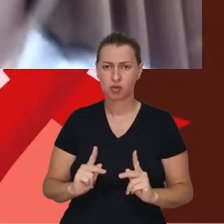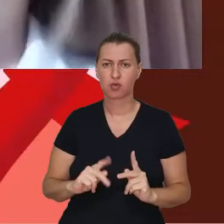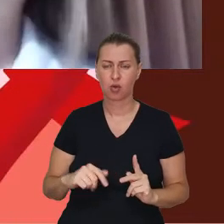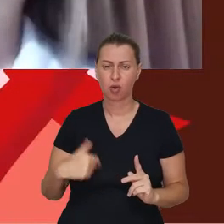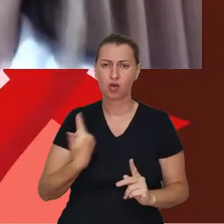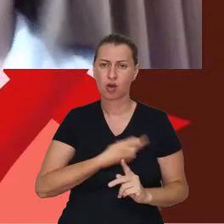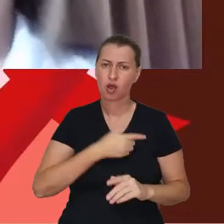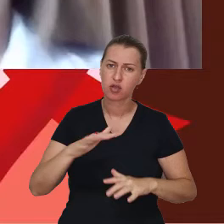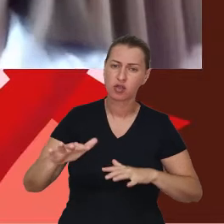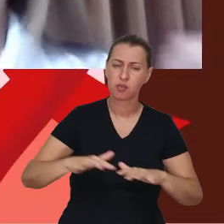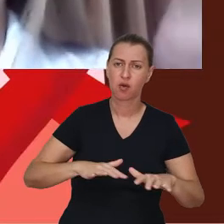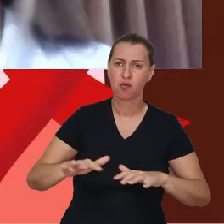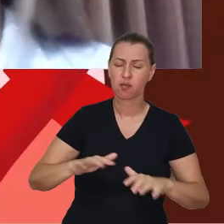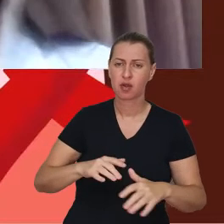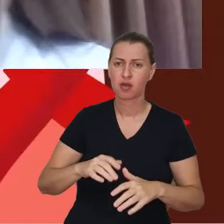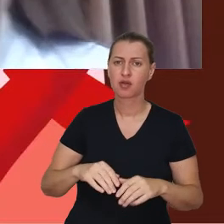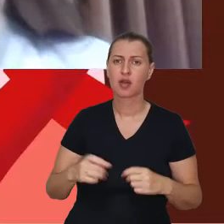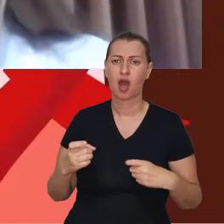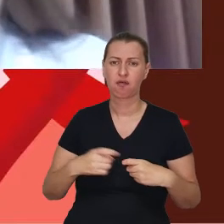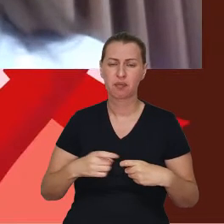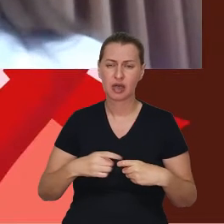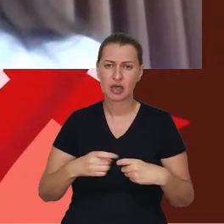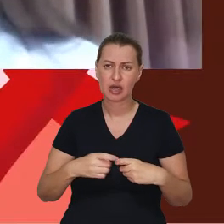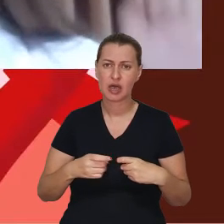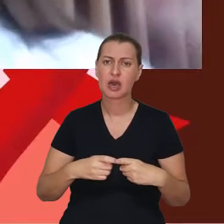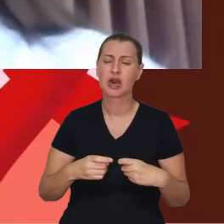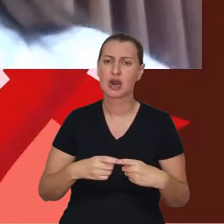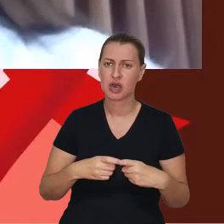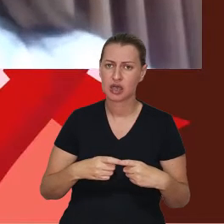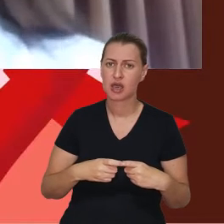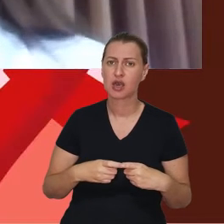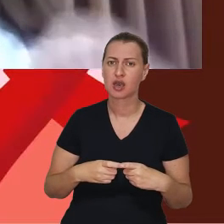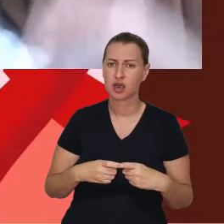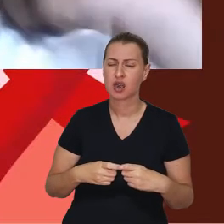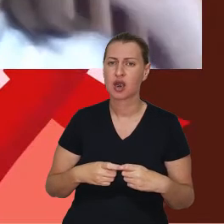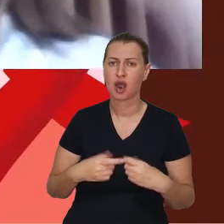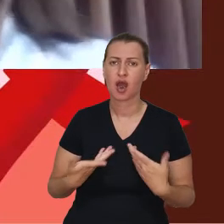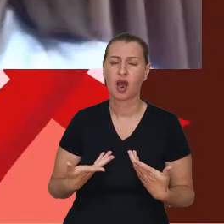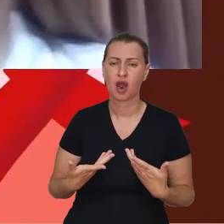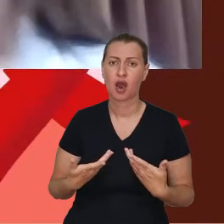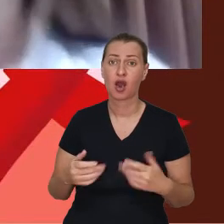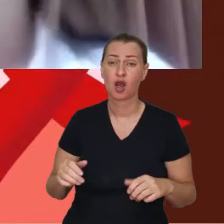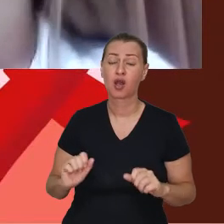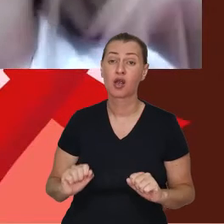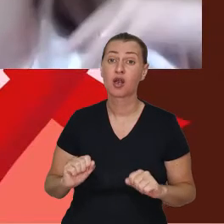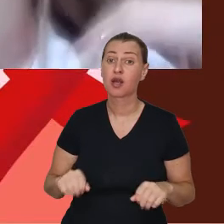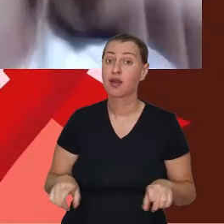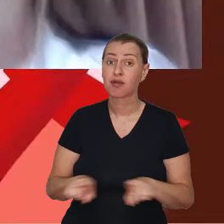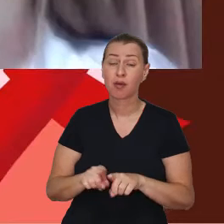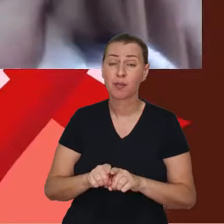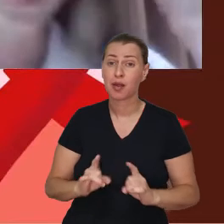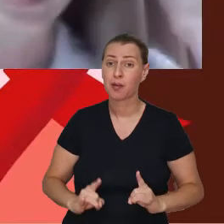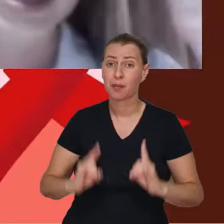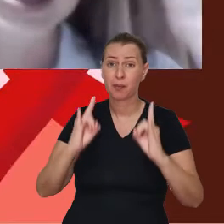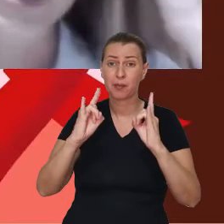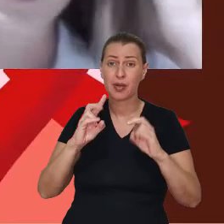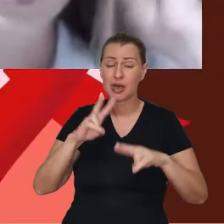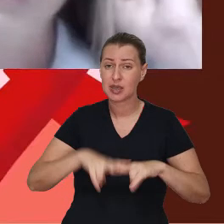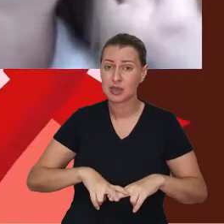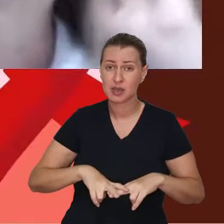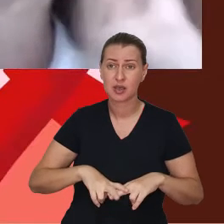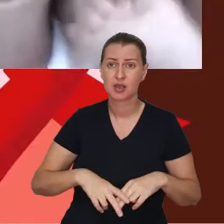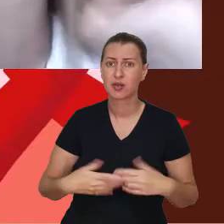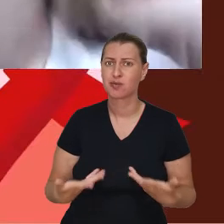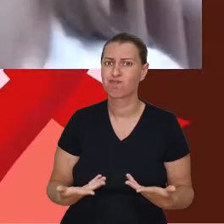gente se movimentava para clínicas de reabilitação, para presídio, ações centrais, tudo isso não